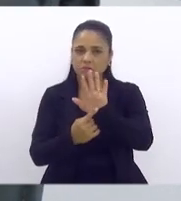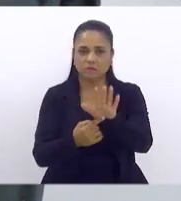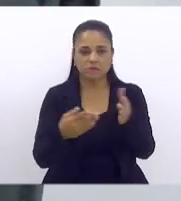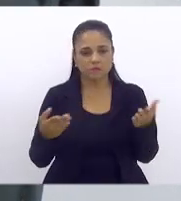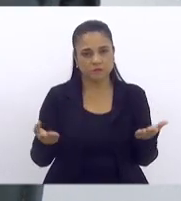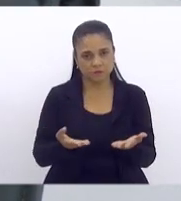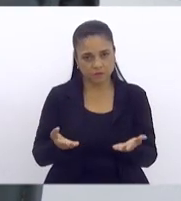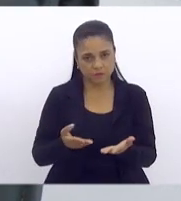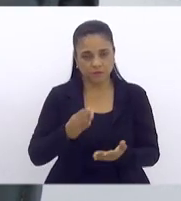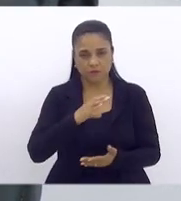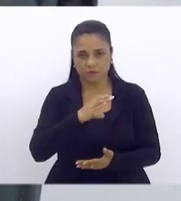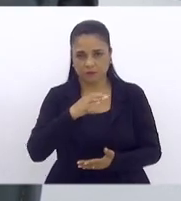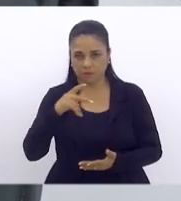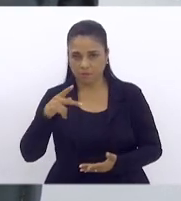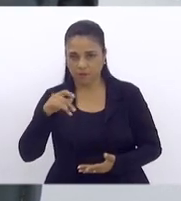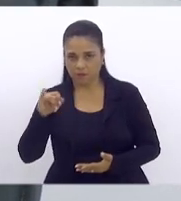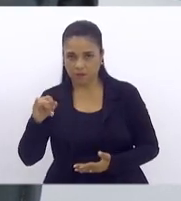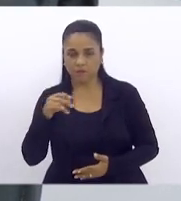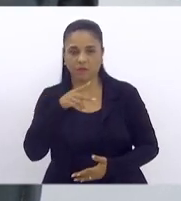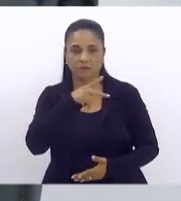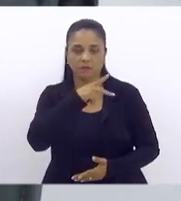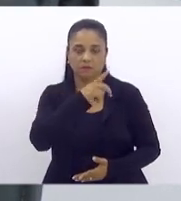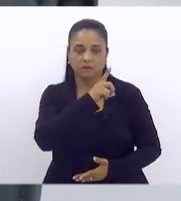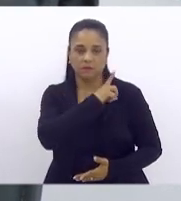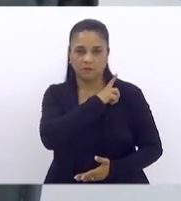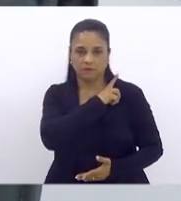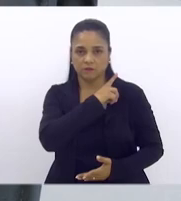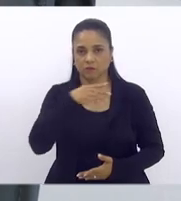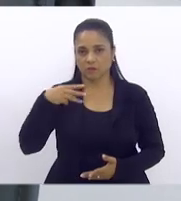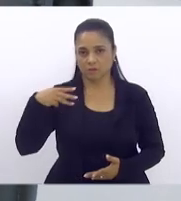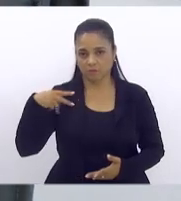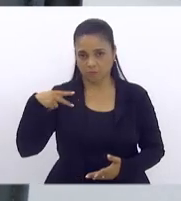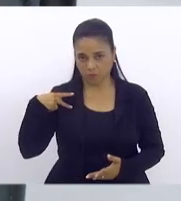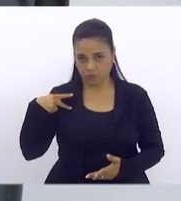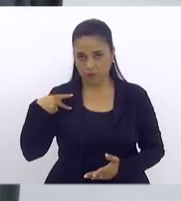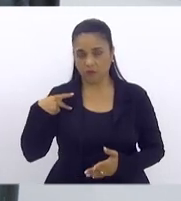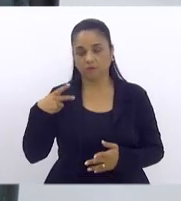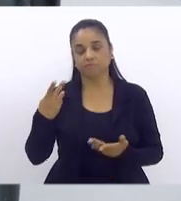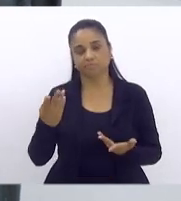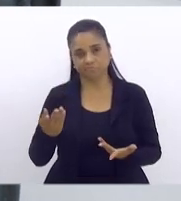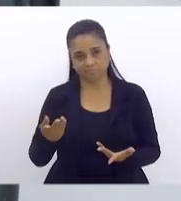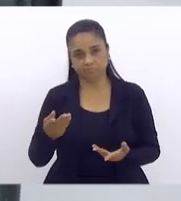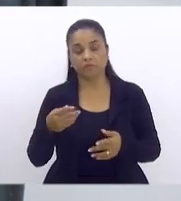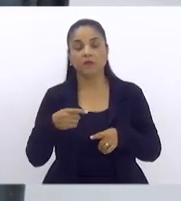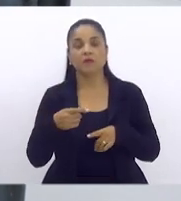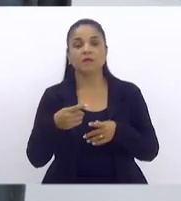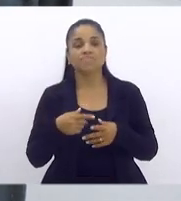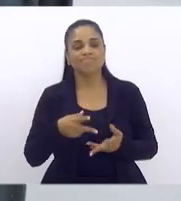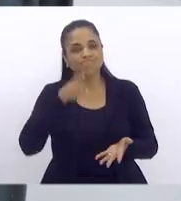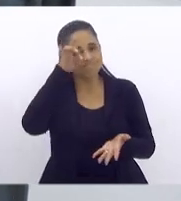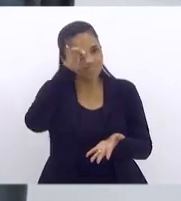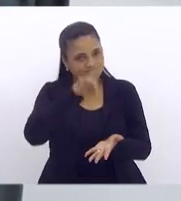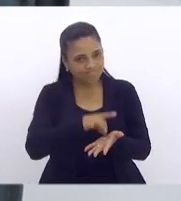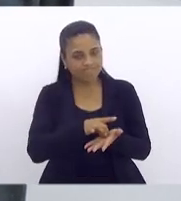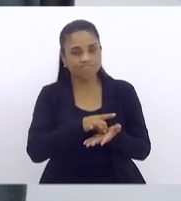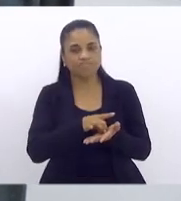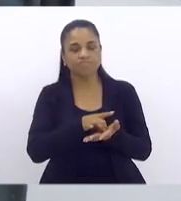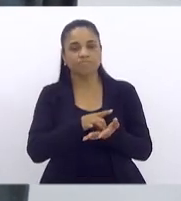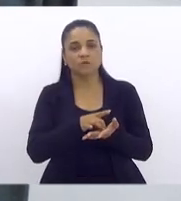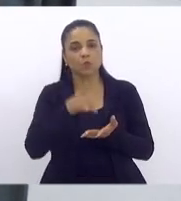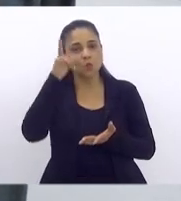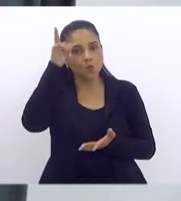dessa CPI pela Defensoria Pública do Estado do Rio de Janeiro. Diante dessa realidade, a gente vê um